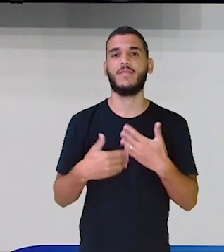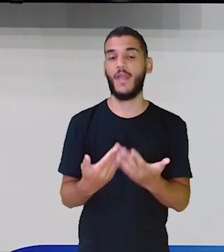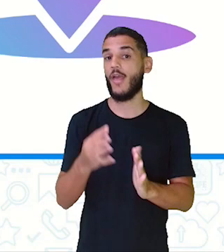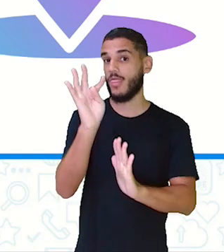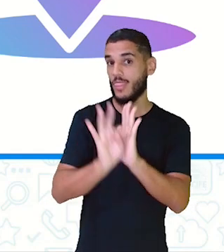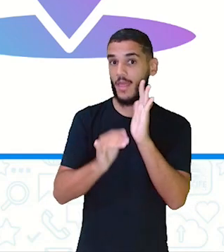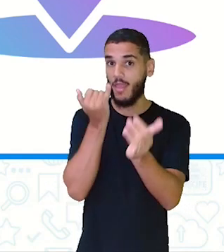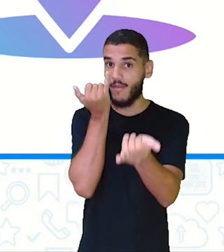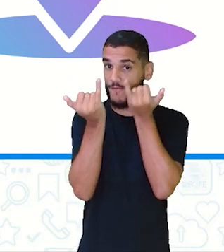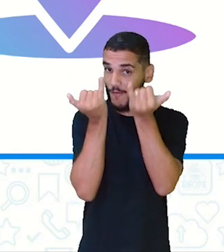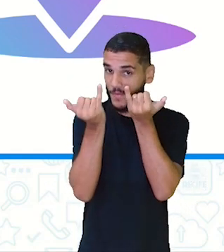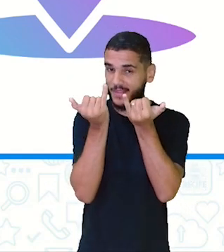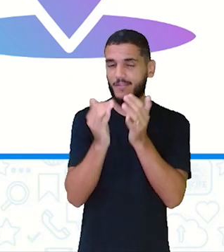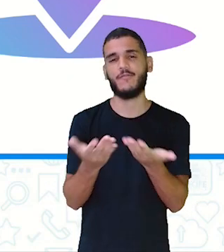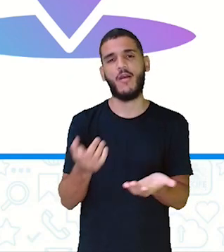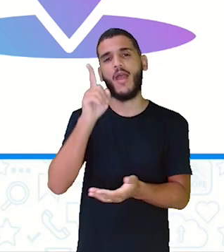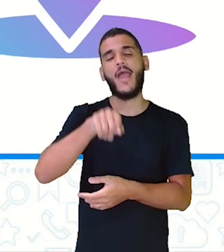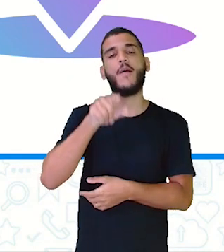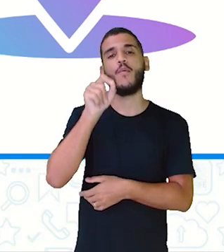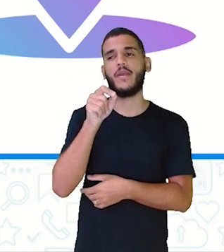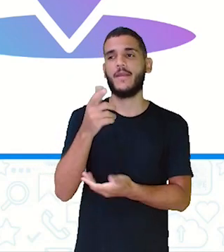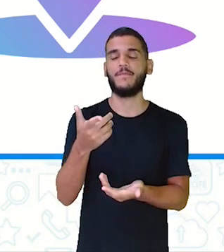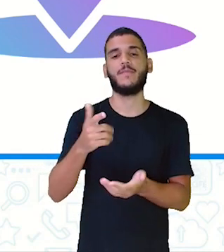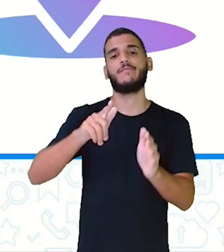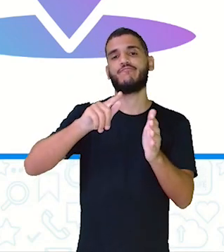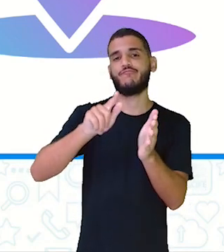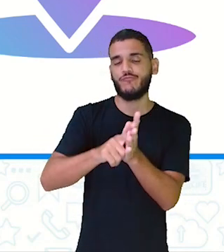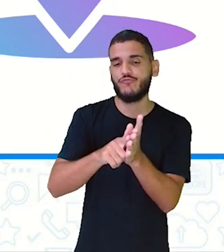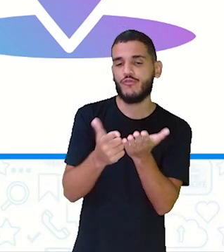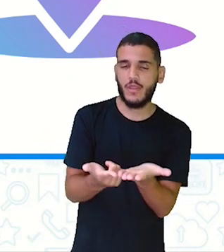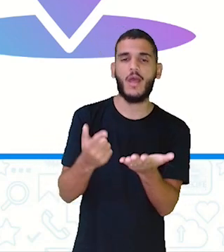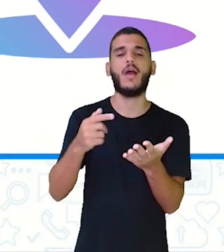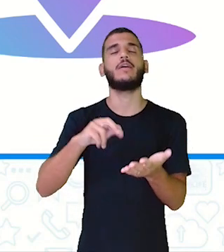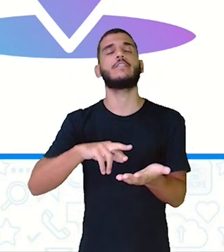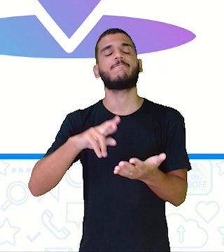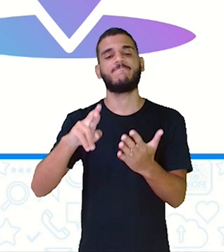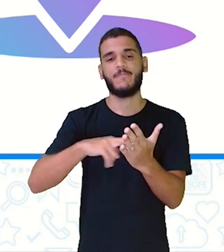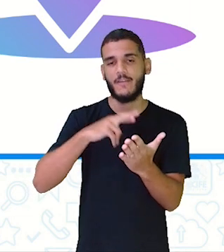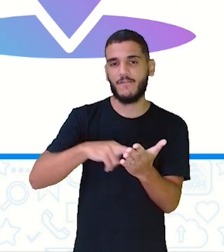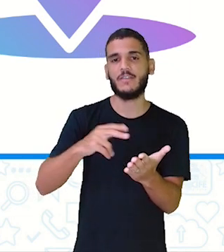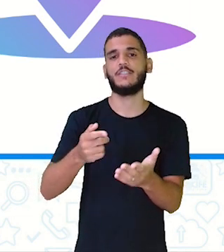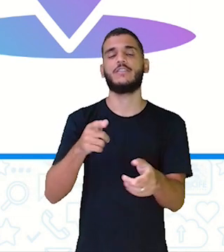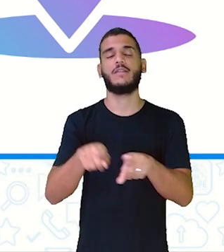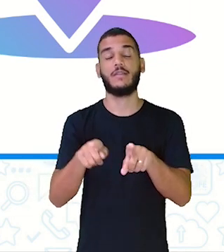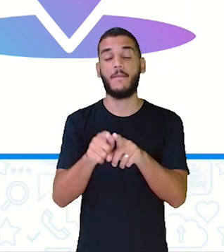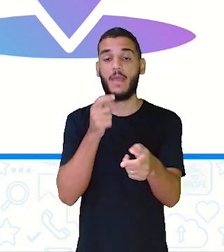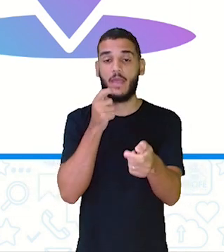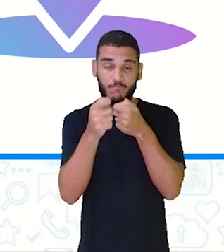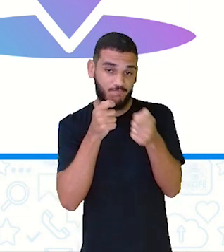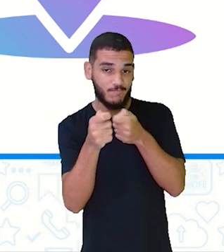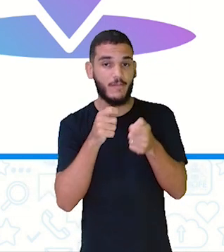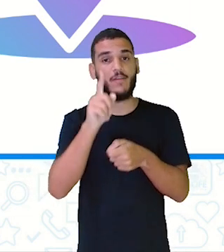textos informativos, veículos de informação tais como jornais, revistas e entrevistas são os exemplos